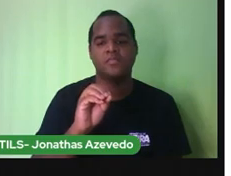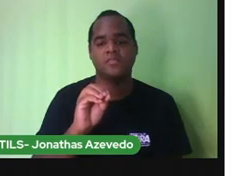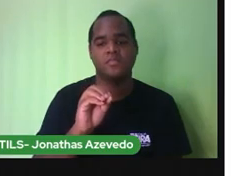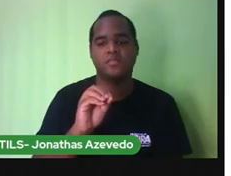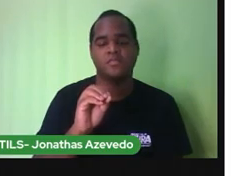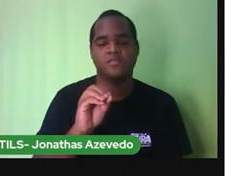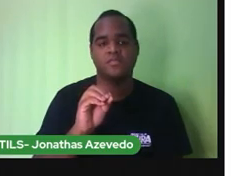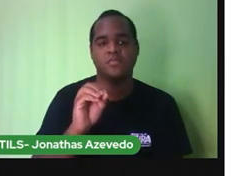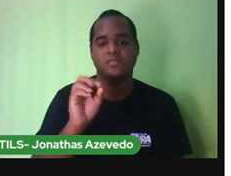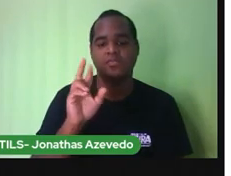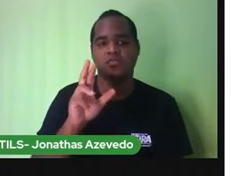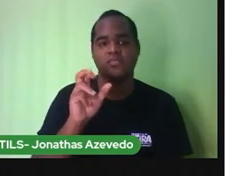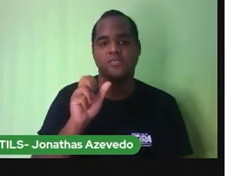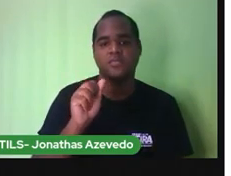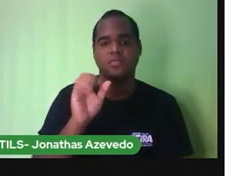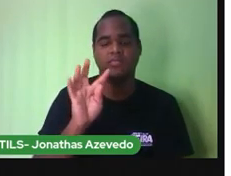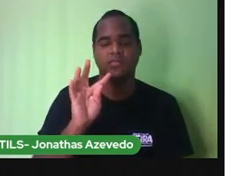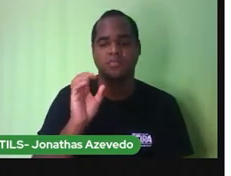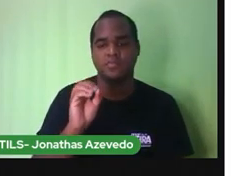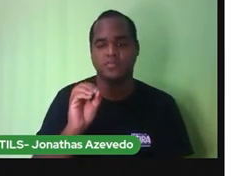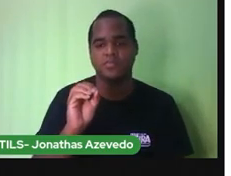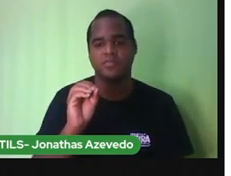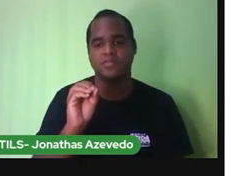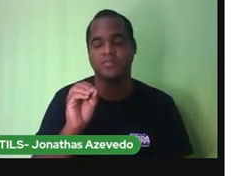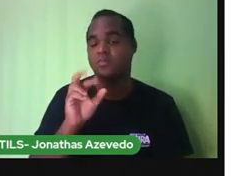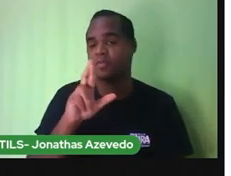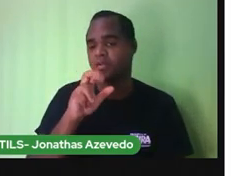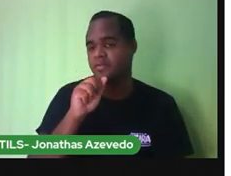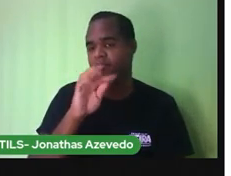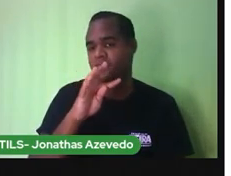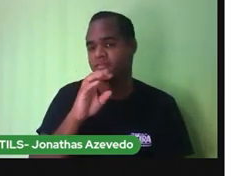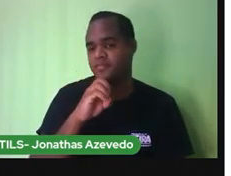esse nome ra ra ra